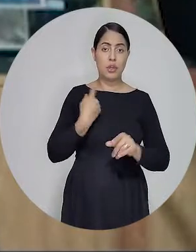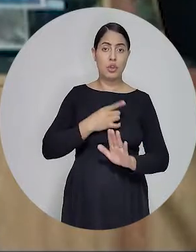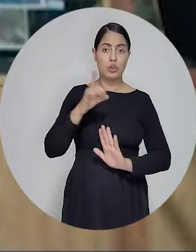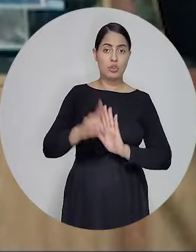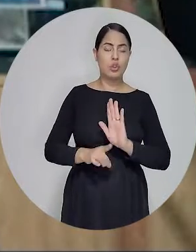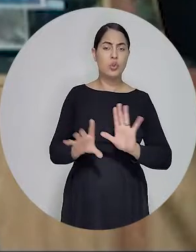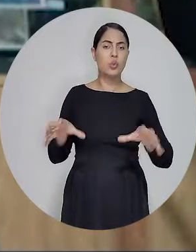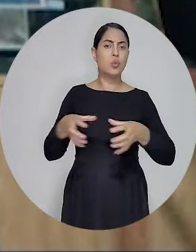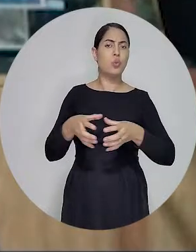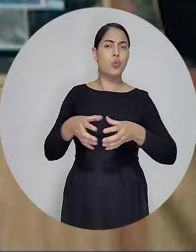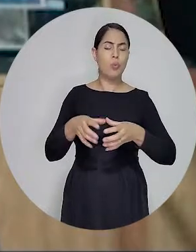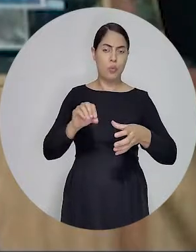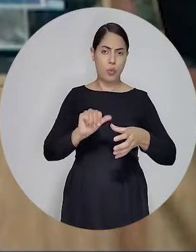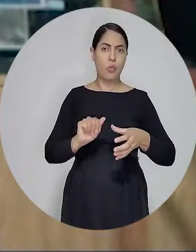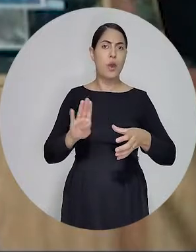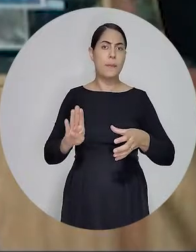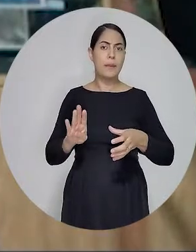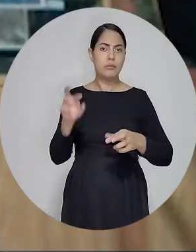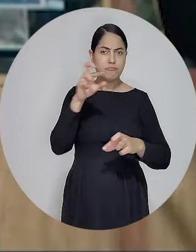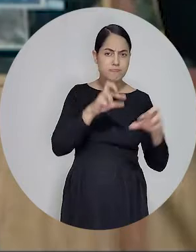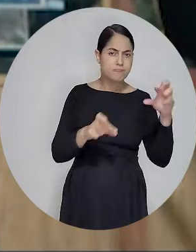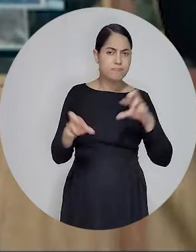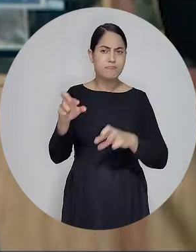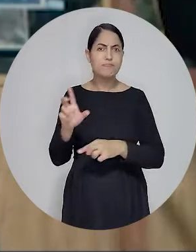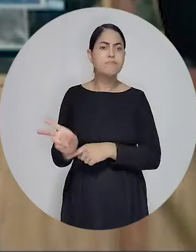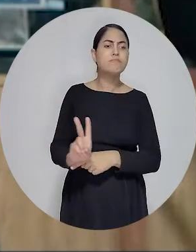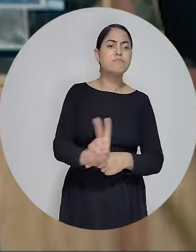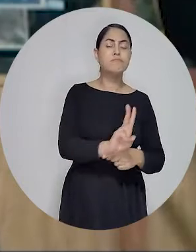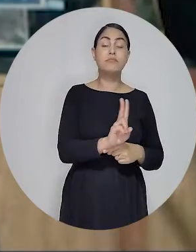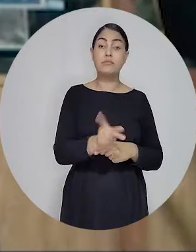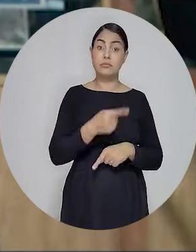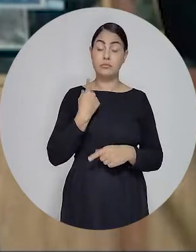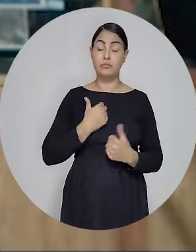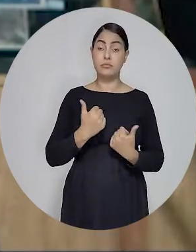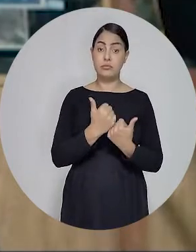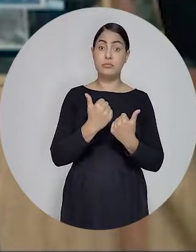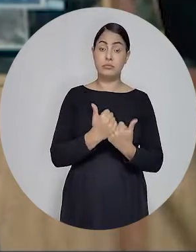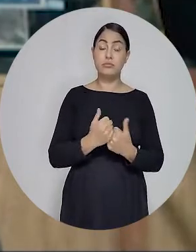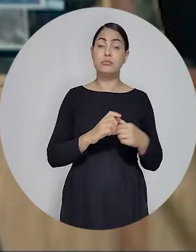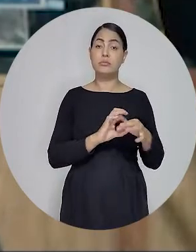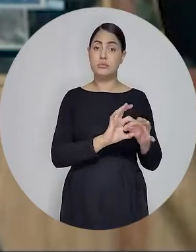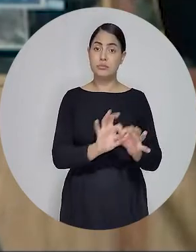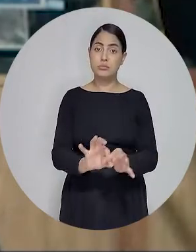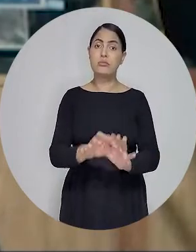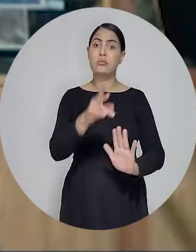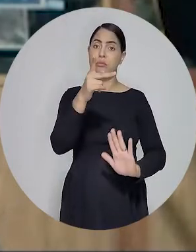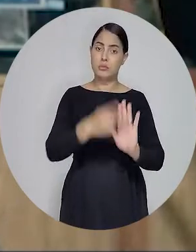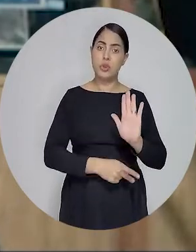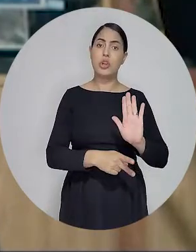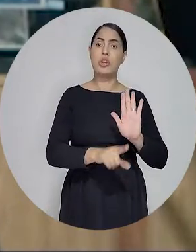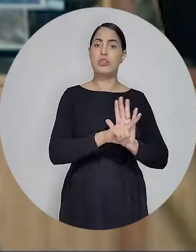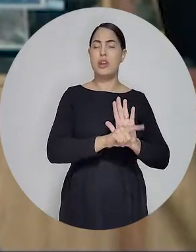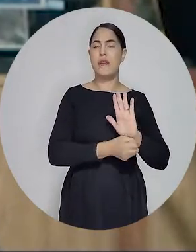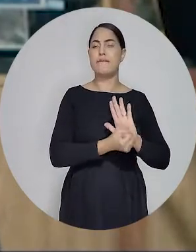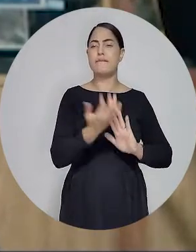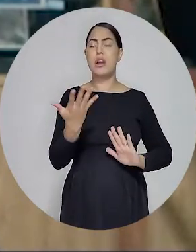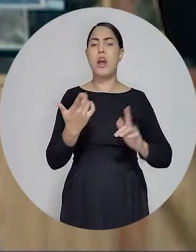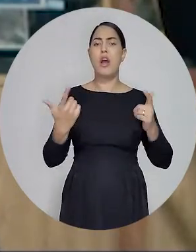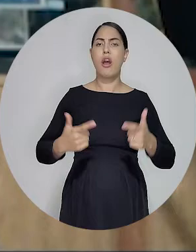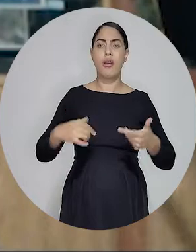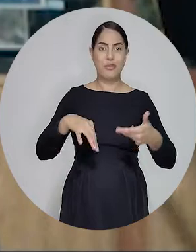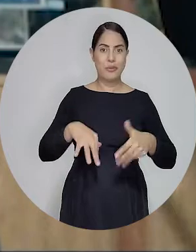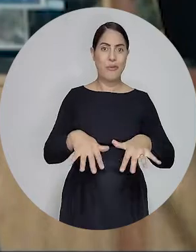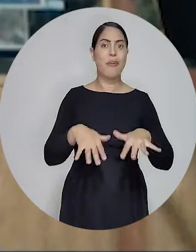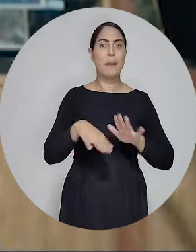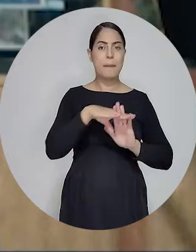posteriormente analise se realmente é de interesse da OAB acompanhar e dar o apoio a esses projetos, que são muitos,